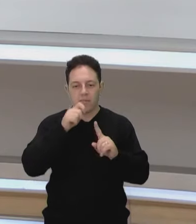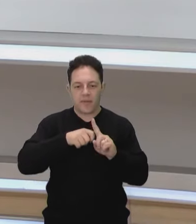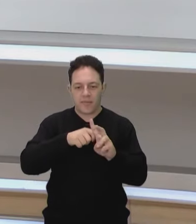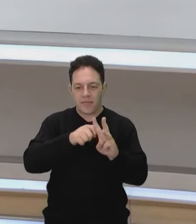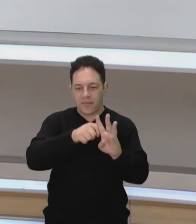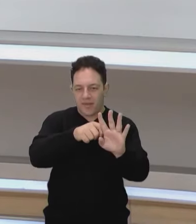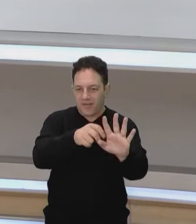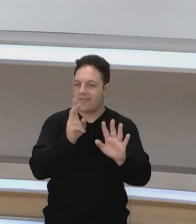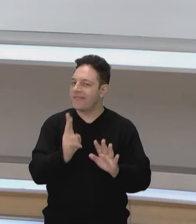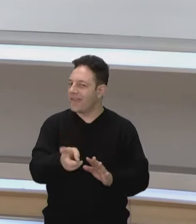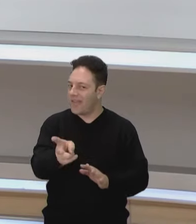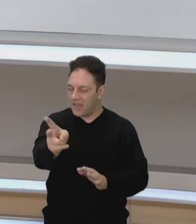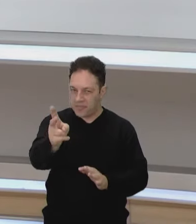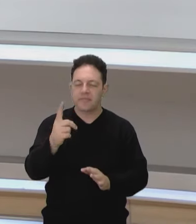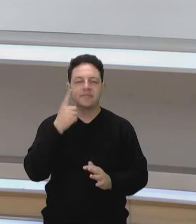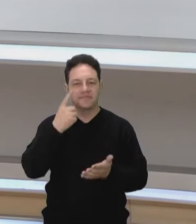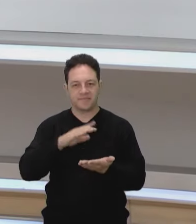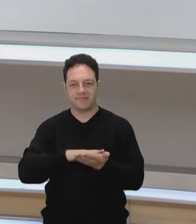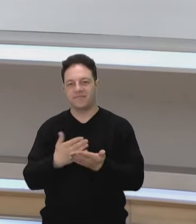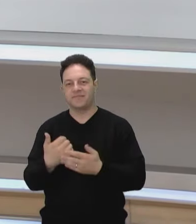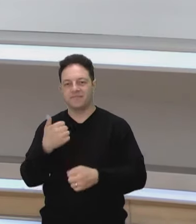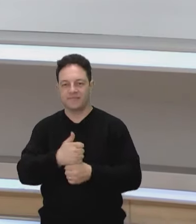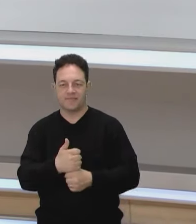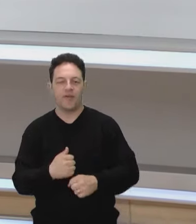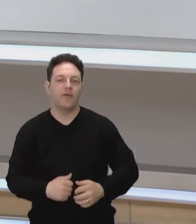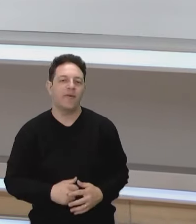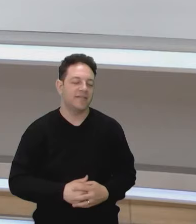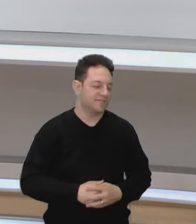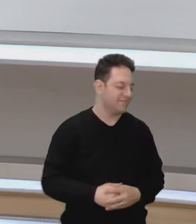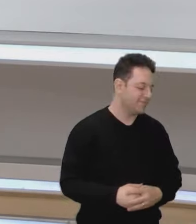aí todo mês. Opa.